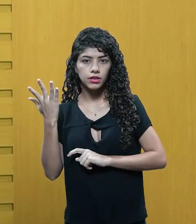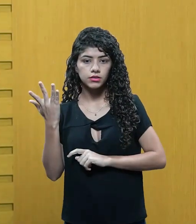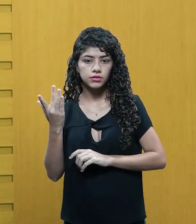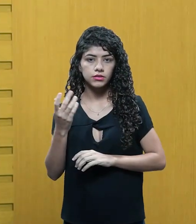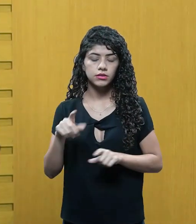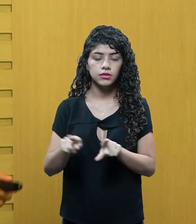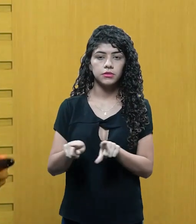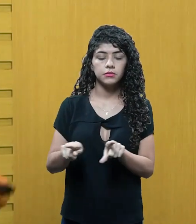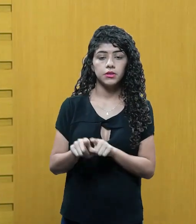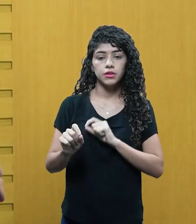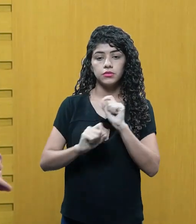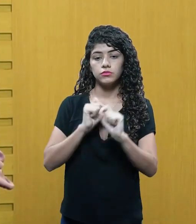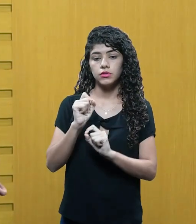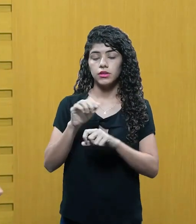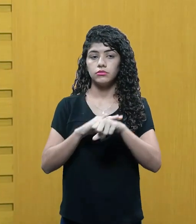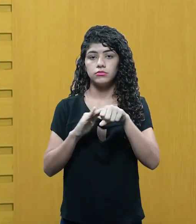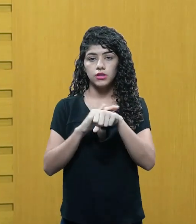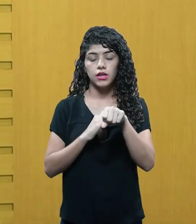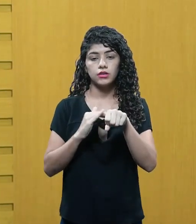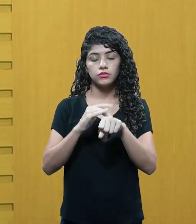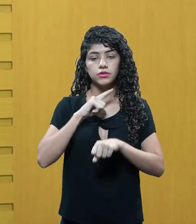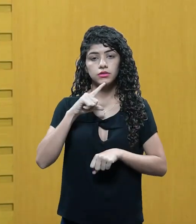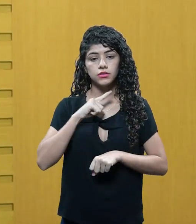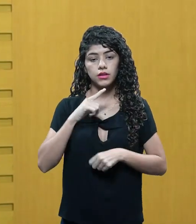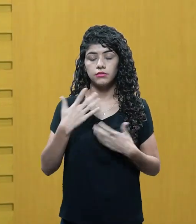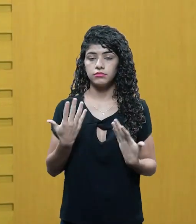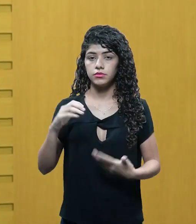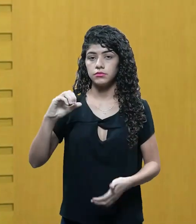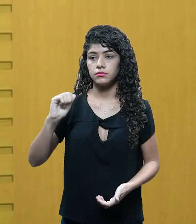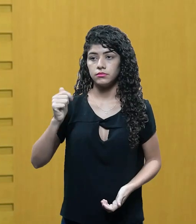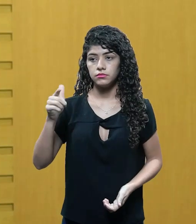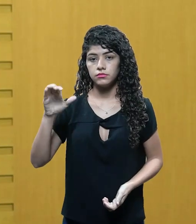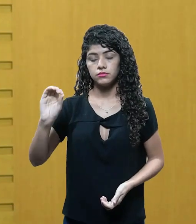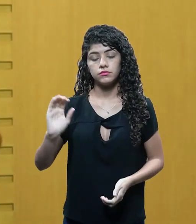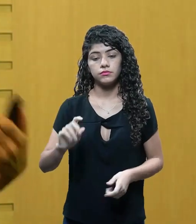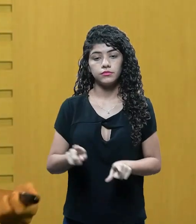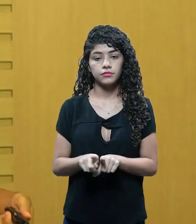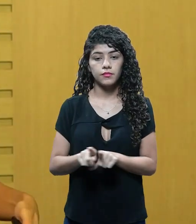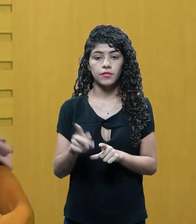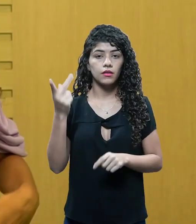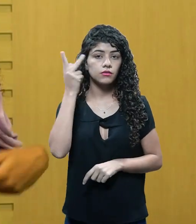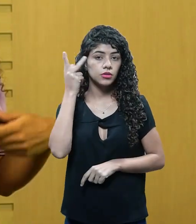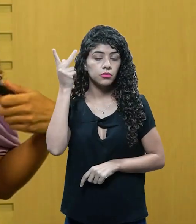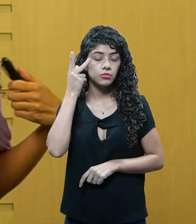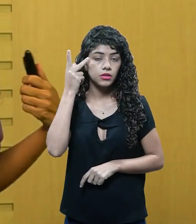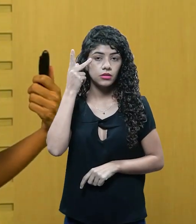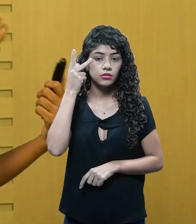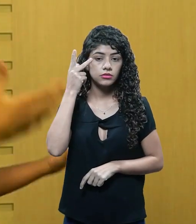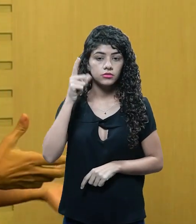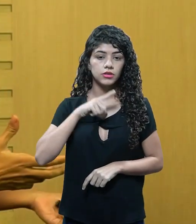coisa acontece e dos diálogos que estão inseridos ali nessa ação que acontece. Ela vem em São Paulo,